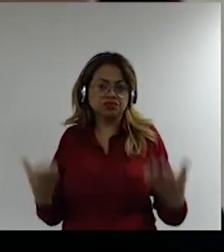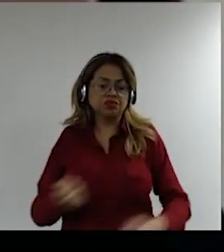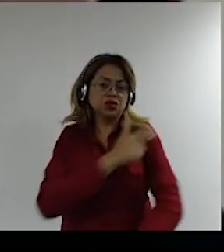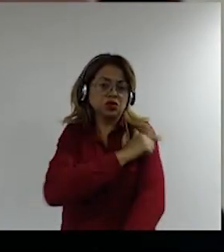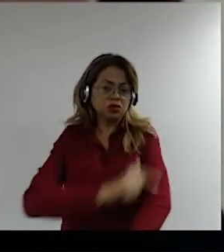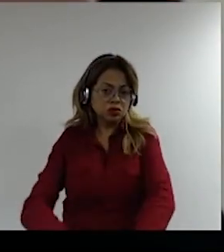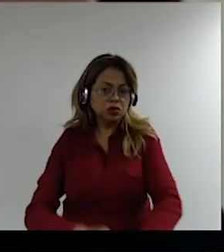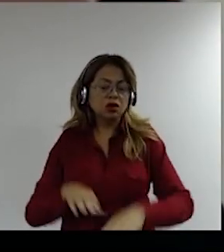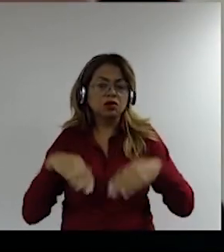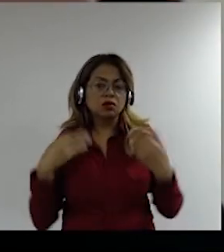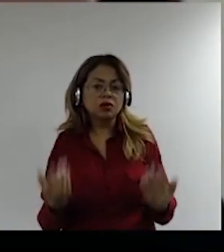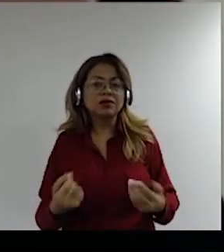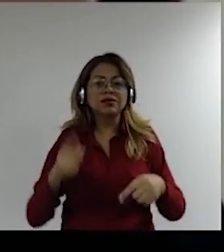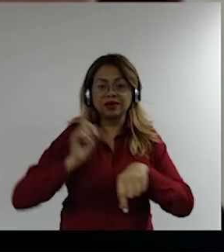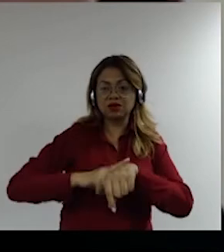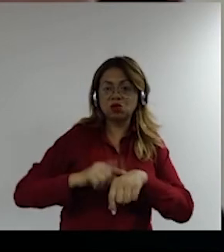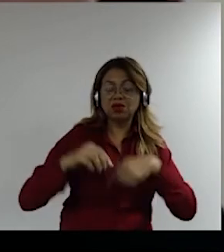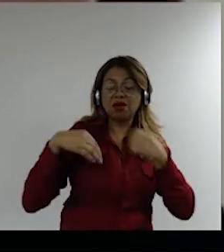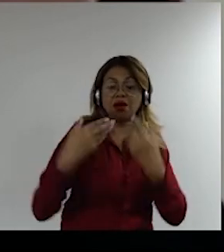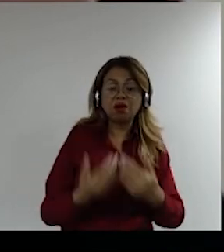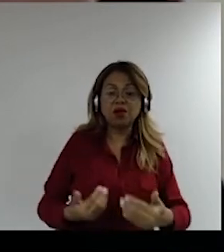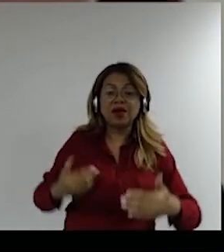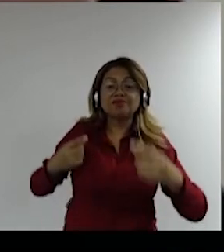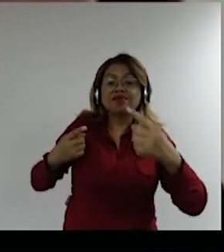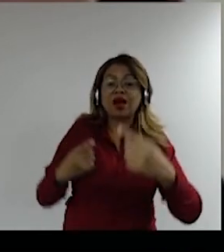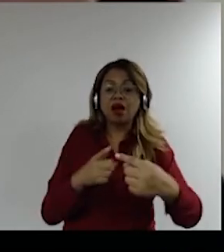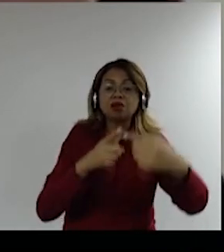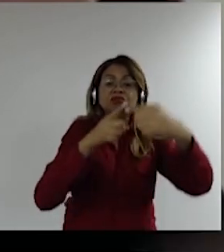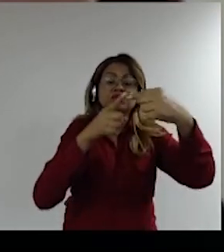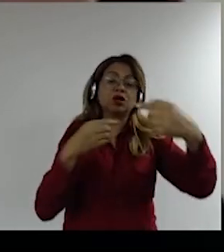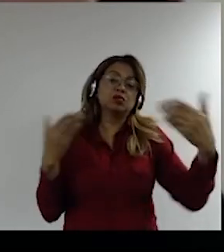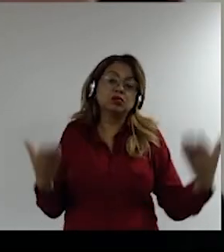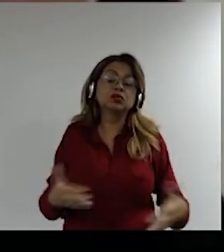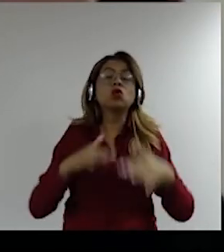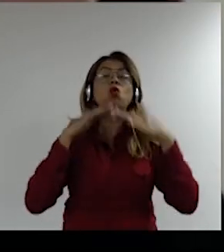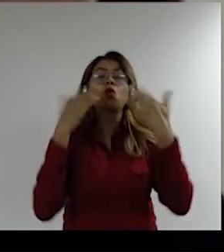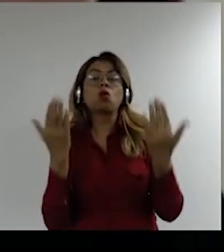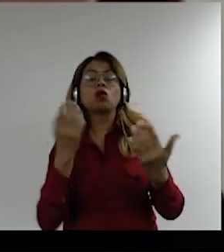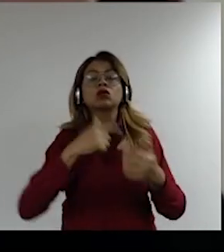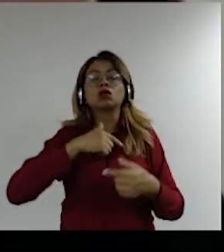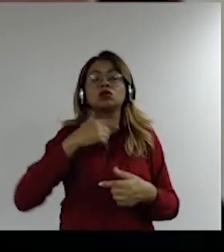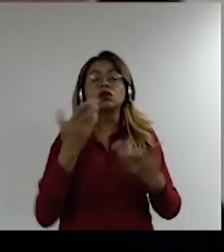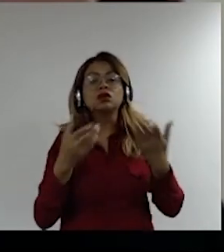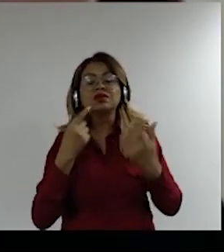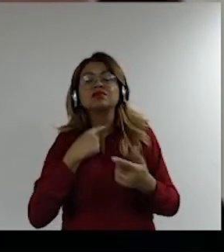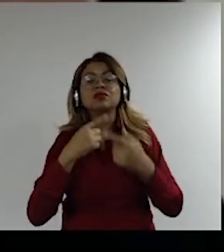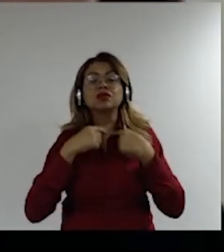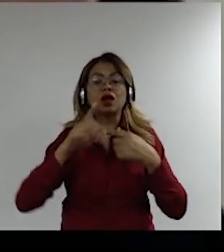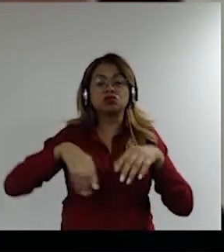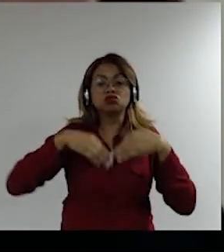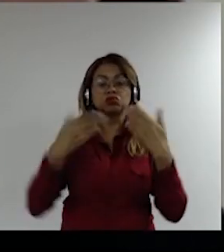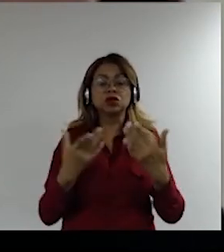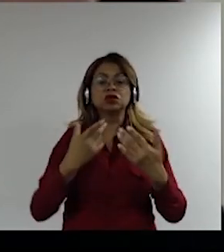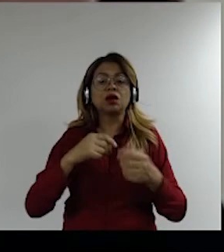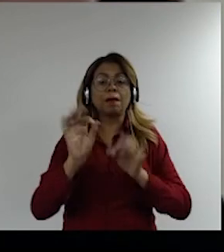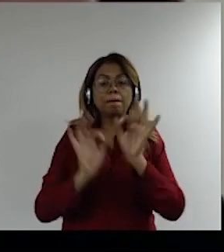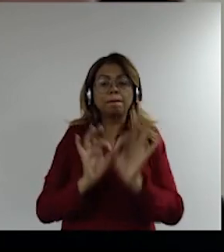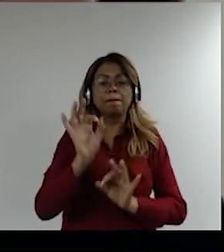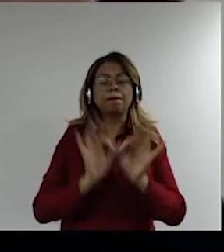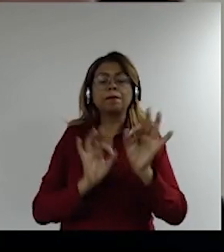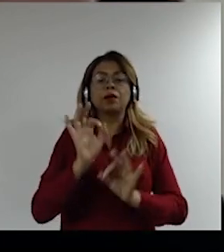momento, de atender aquilo que é dentre as suas vocações, talvez uma vocação maior, que é